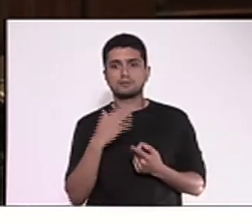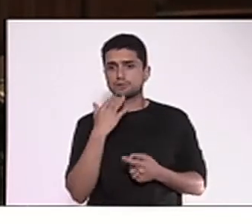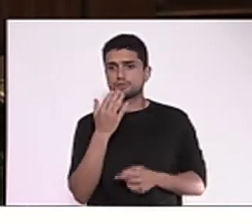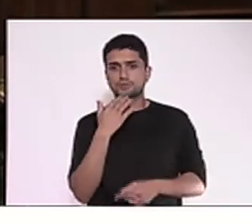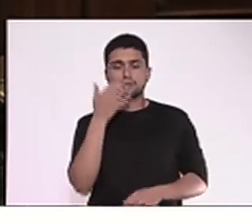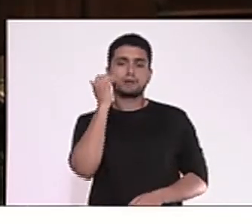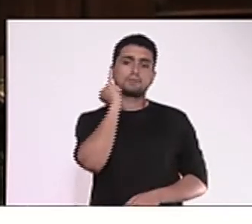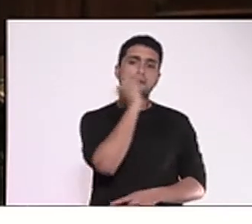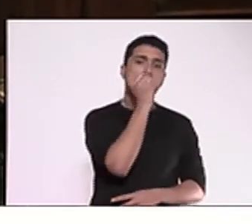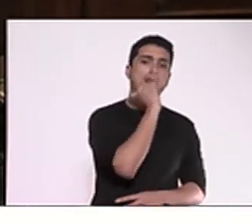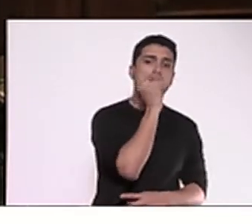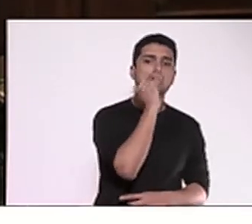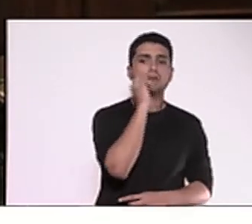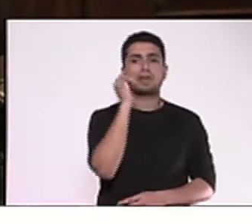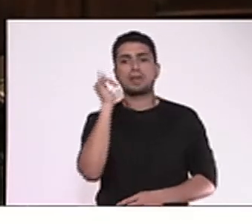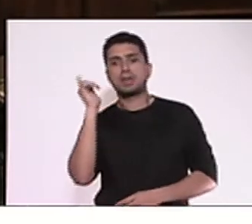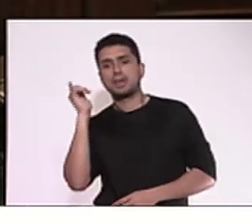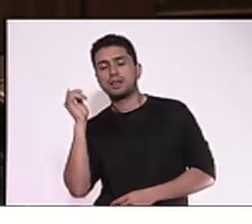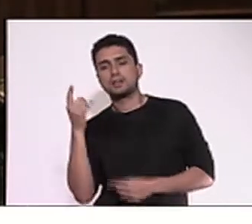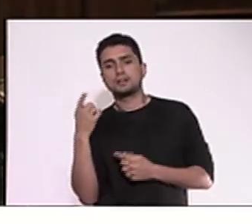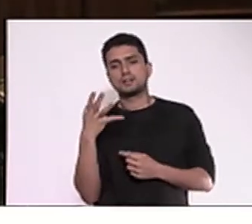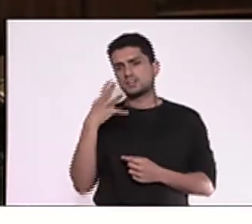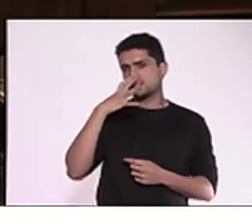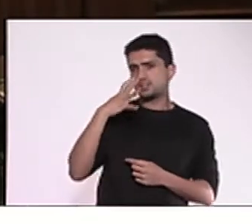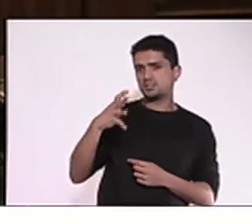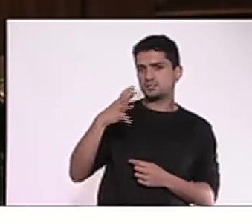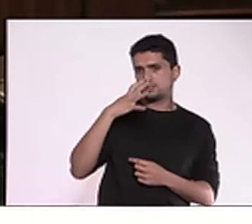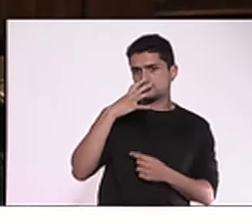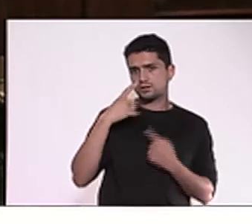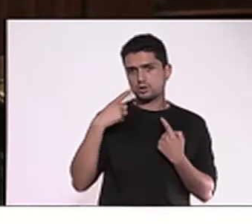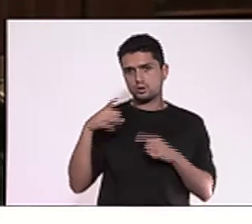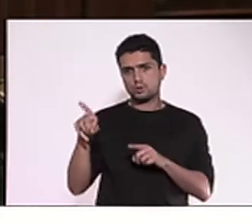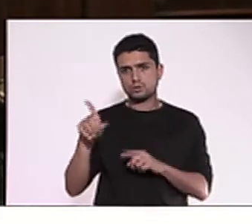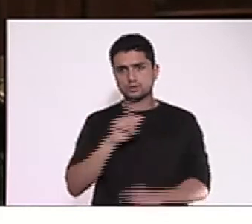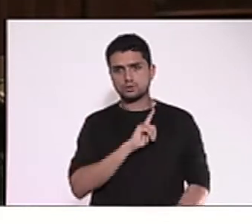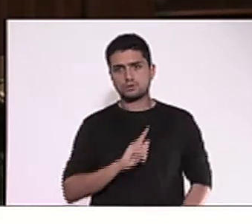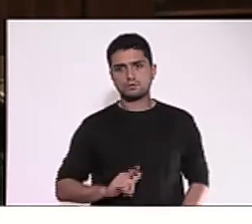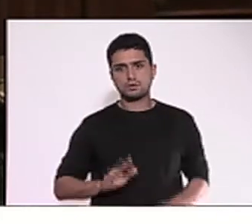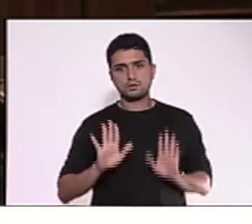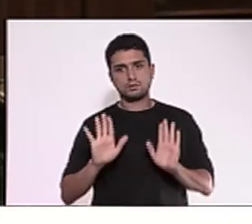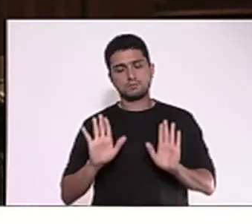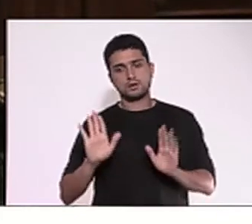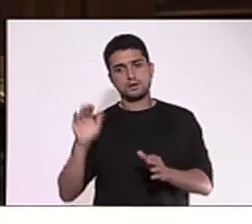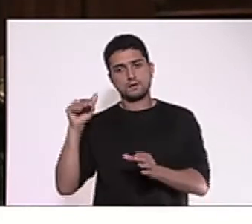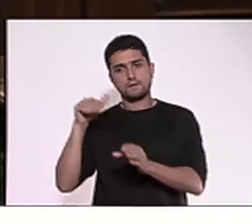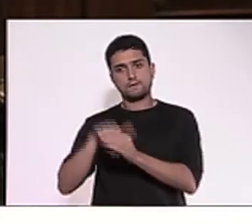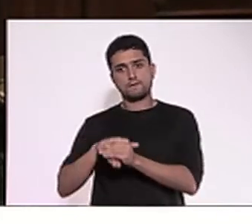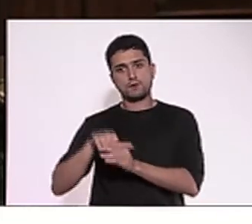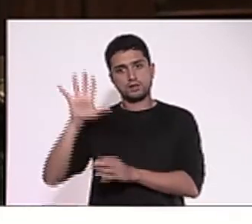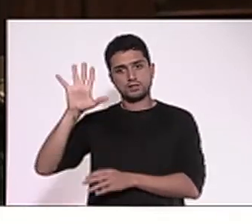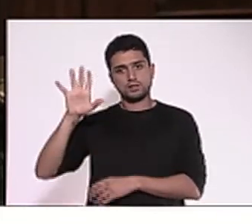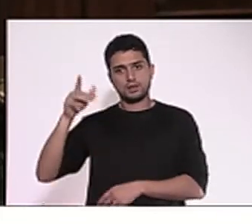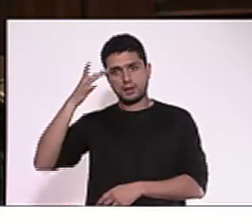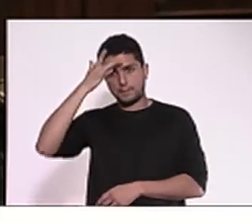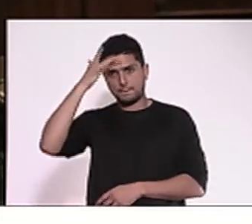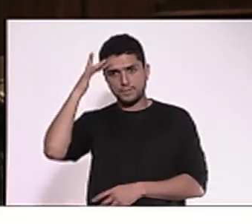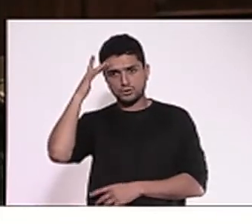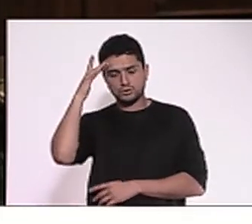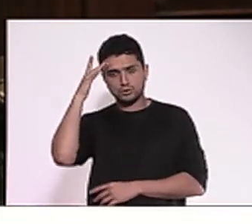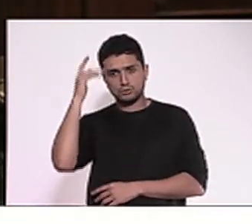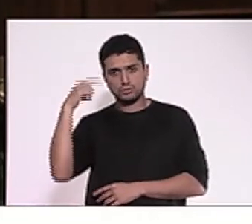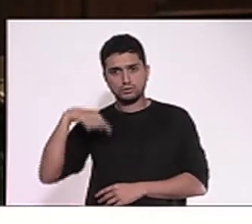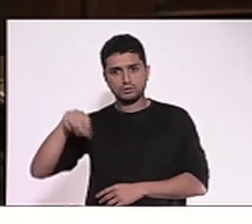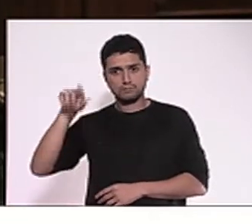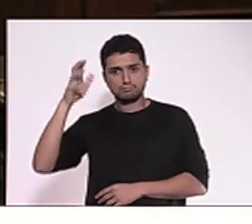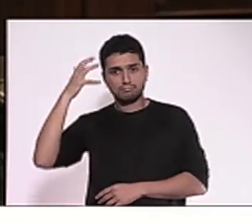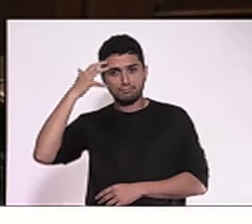aí, criticando os governos que querem adotar a prática de internação compulsória para dependentes químicos que estão na rua, e vai votar a